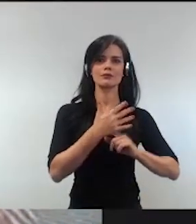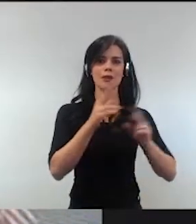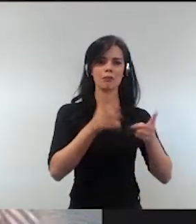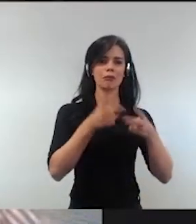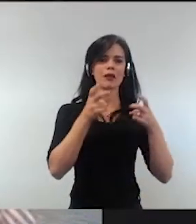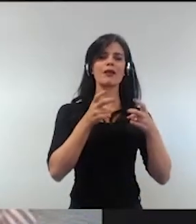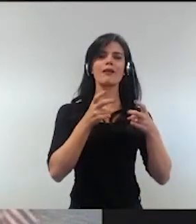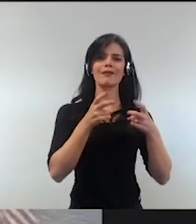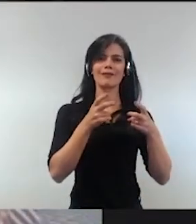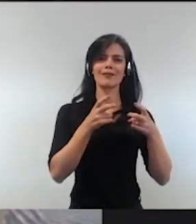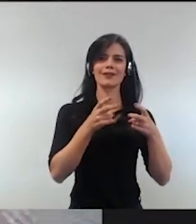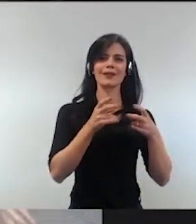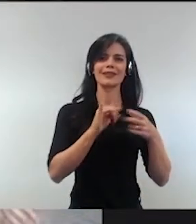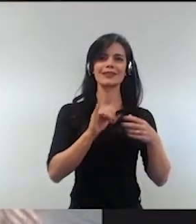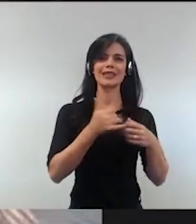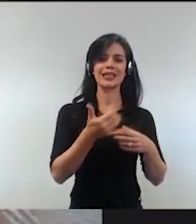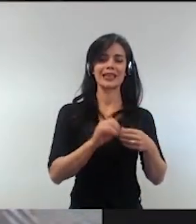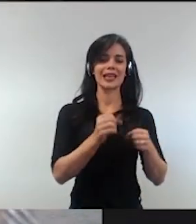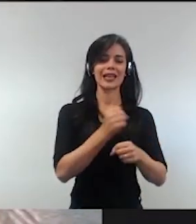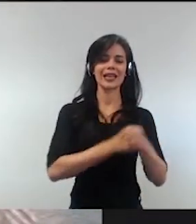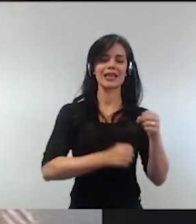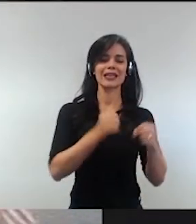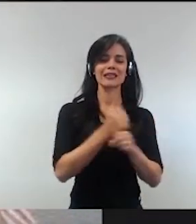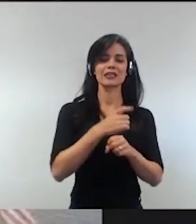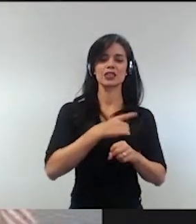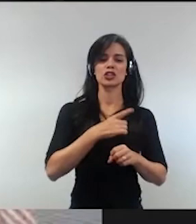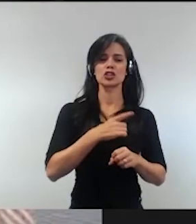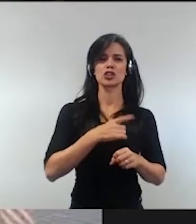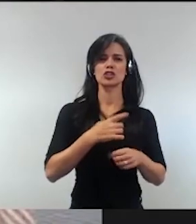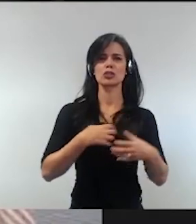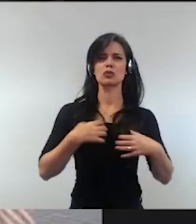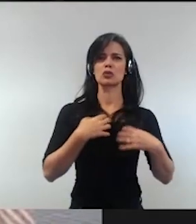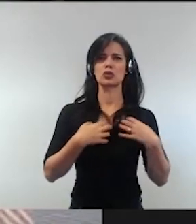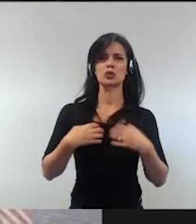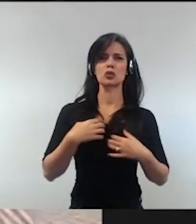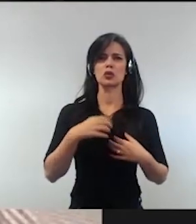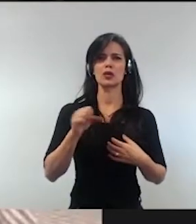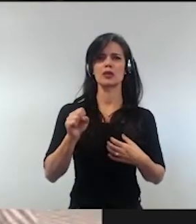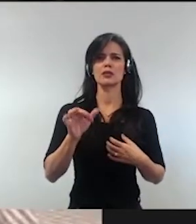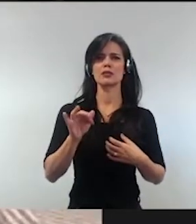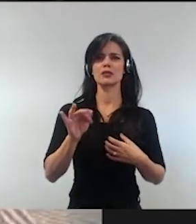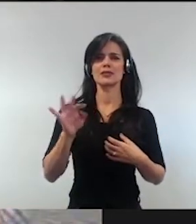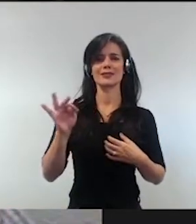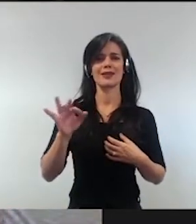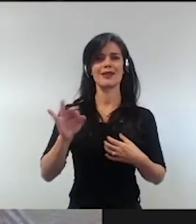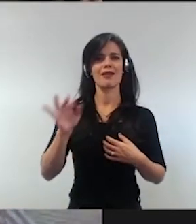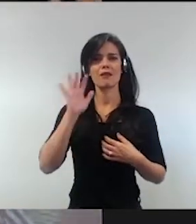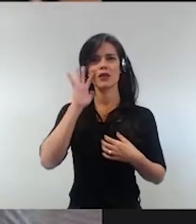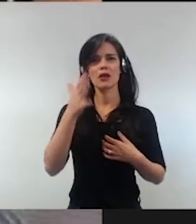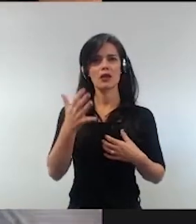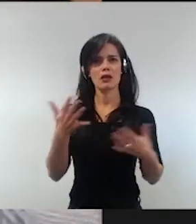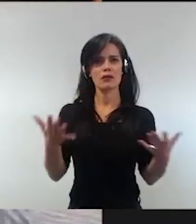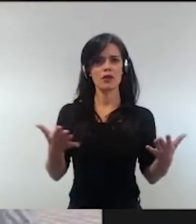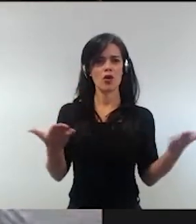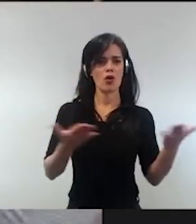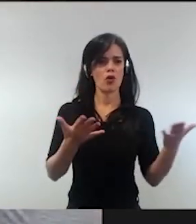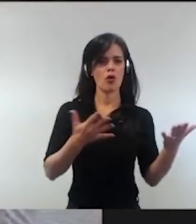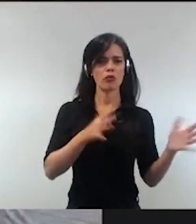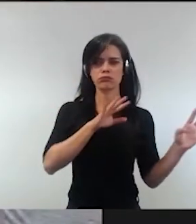se incomodava com a decisão ou uma decisão do Supremo Tribunal Federal? Hoje está todo mundo de